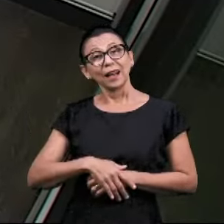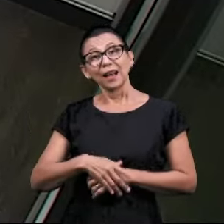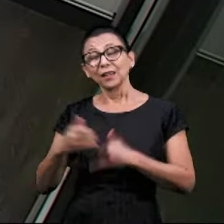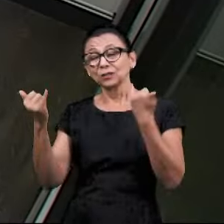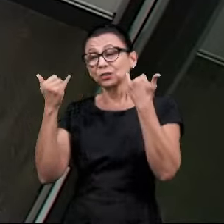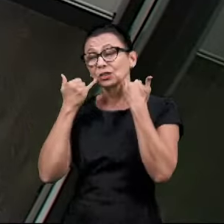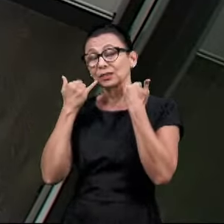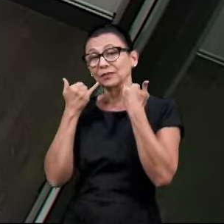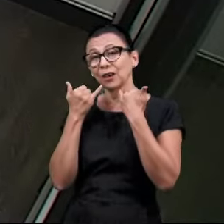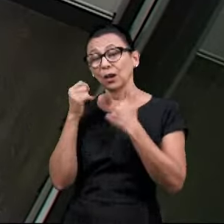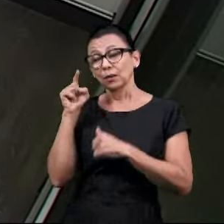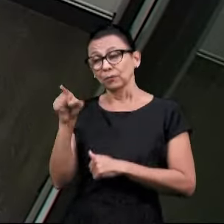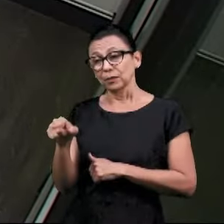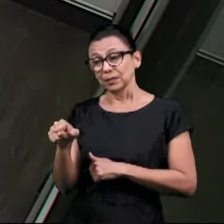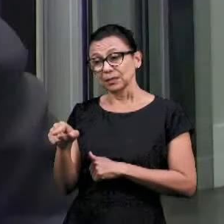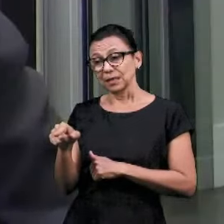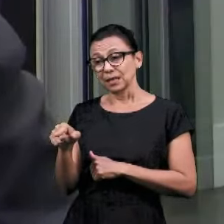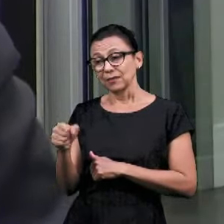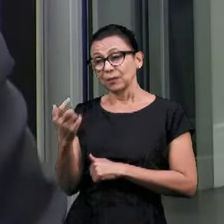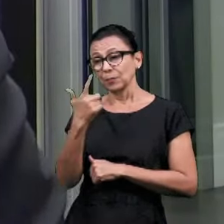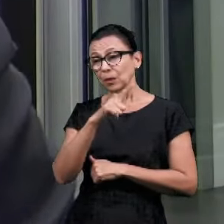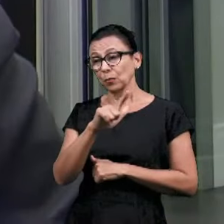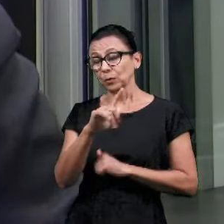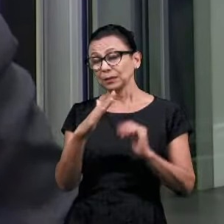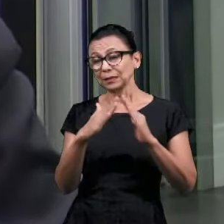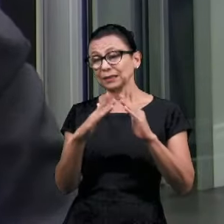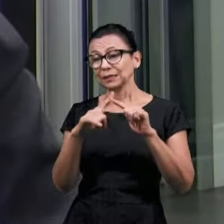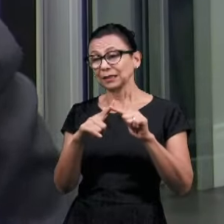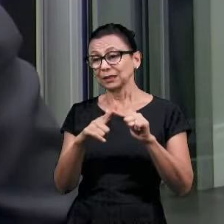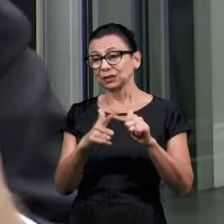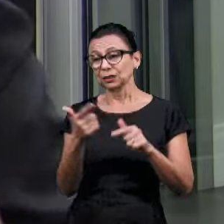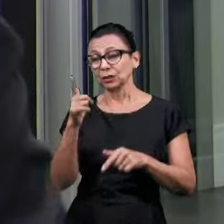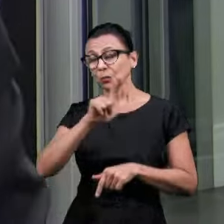já começa aquele